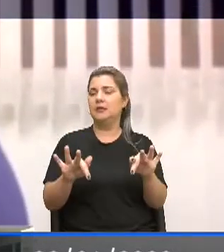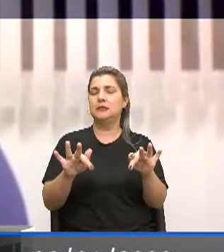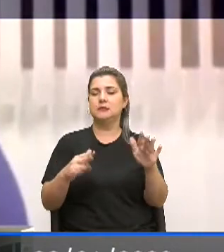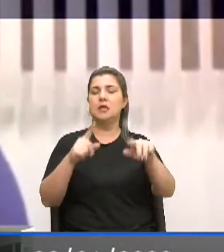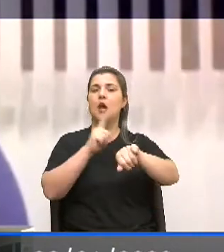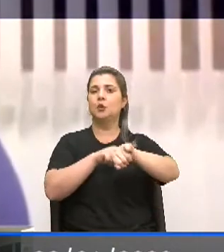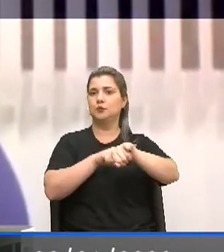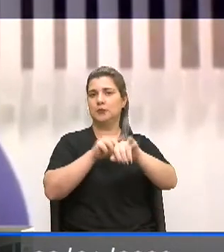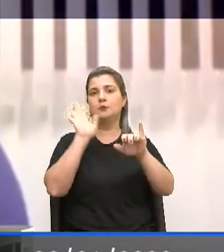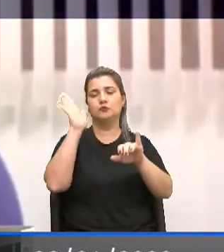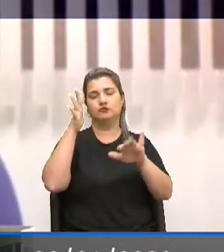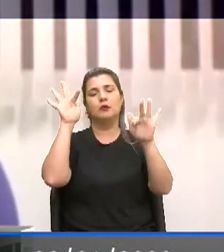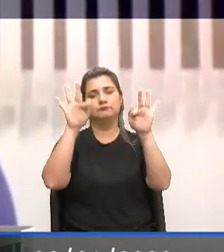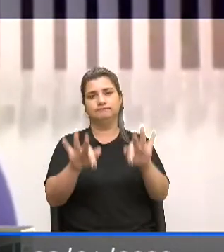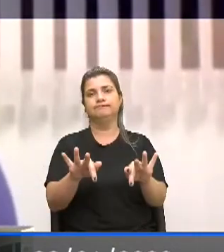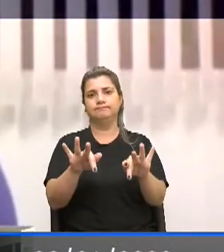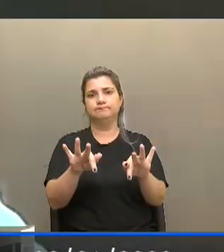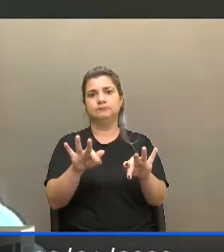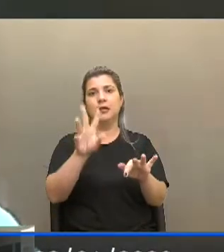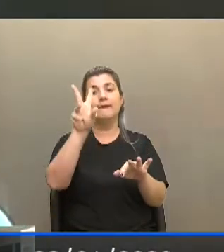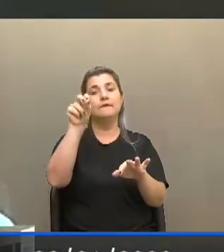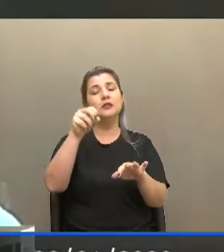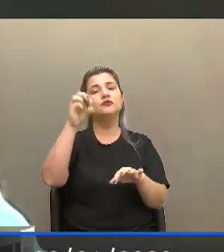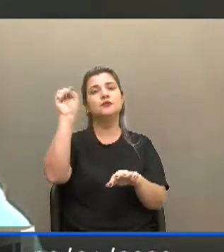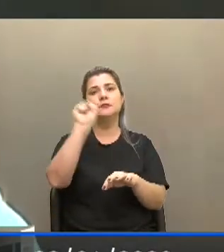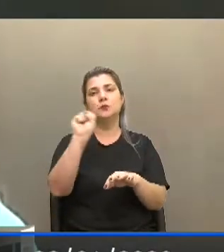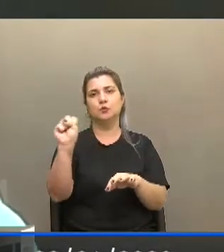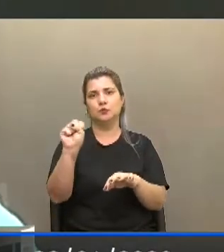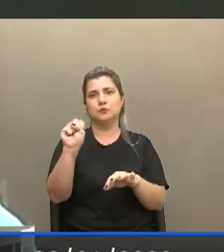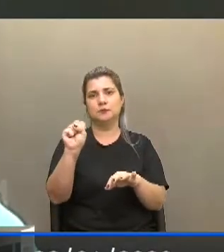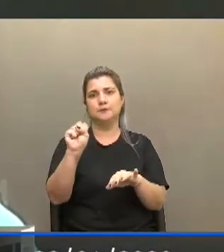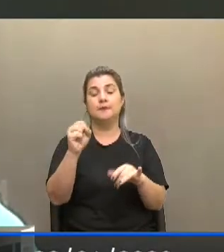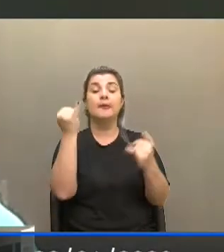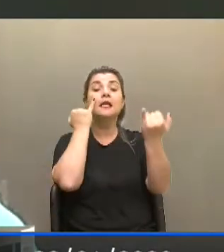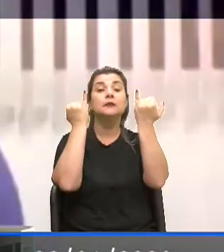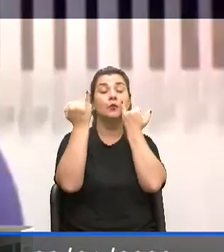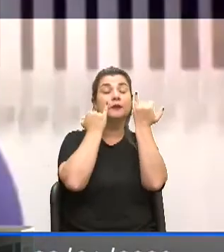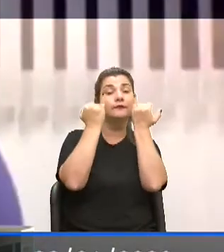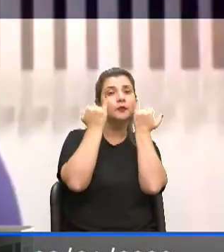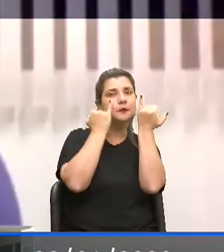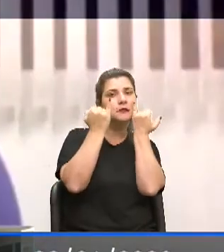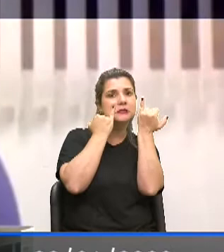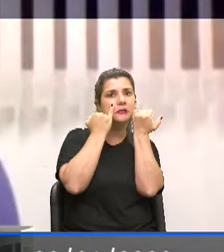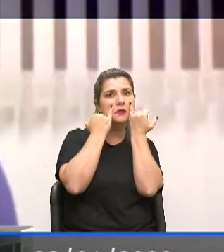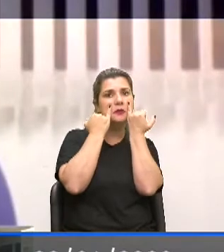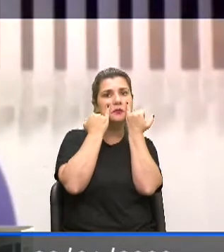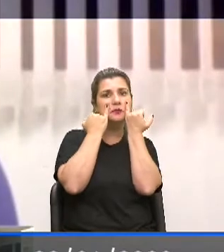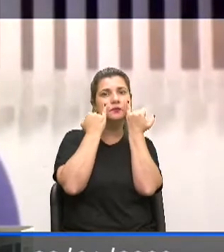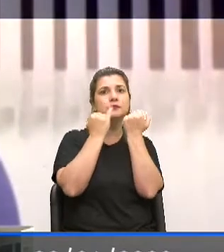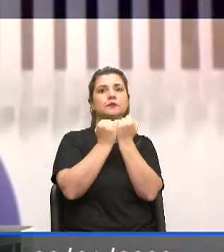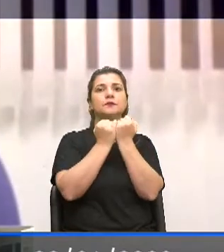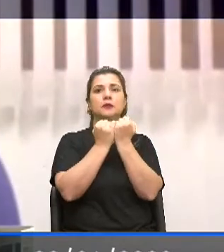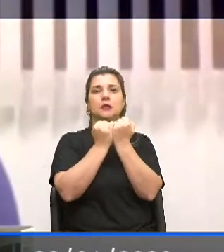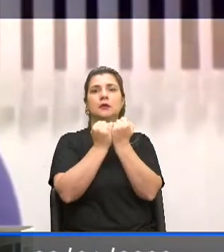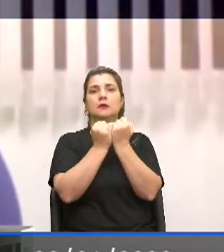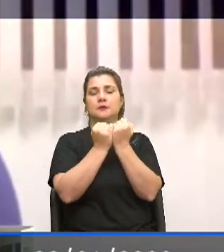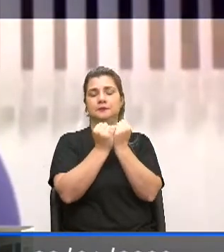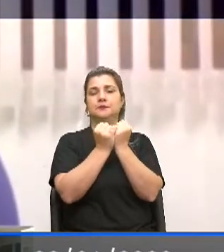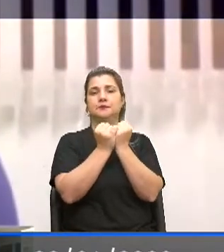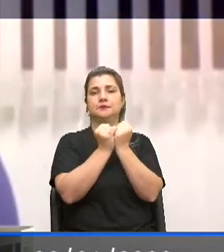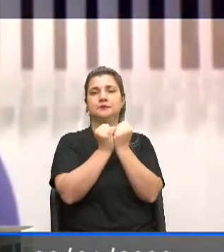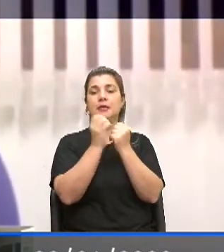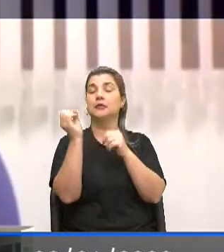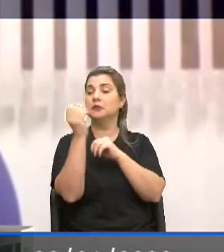okay. Só concluir. 20 segundos. A informação é a nossa ferramenta da atualidade.